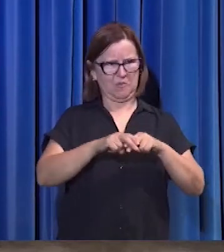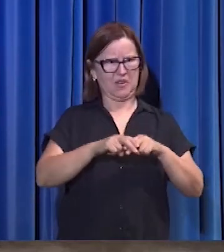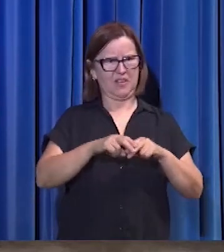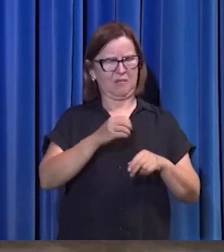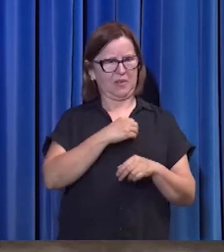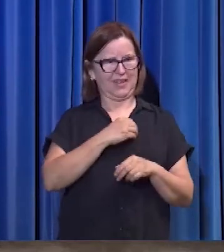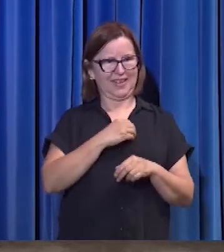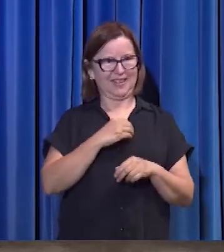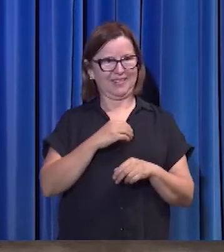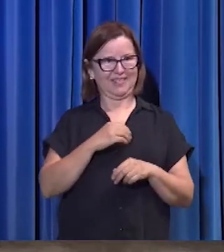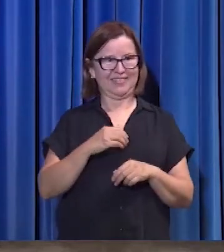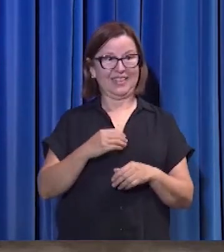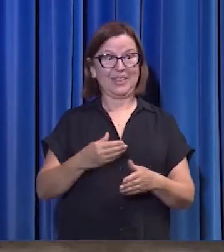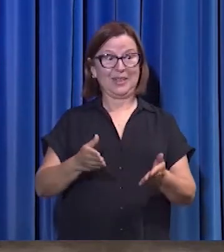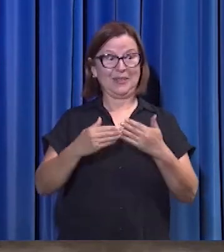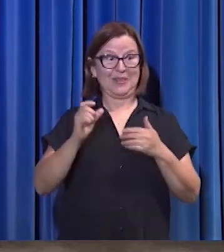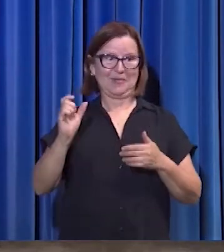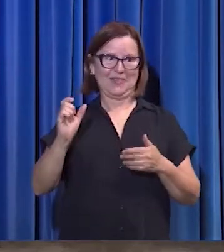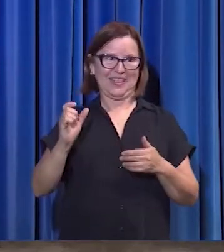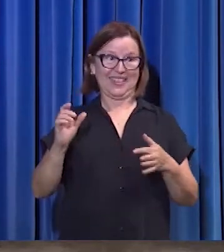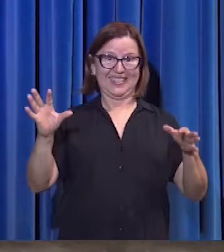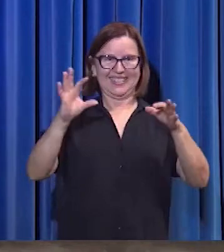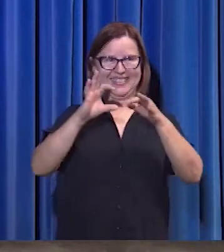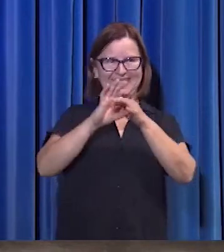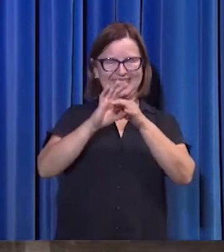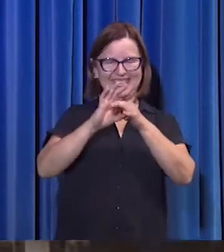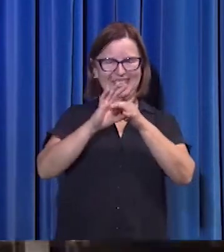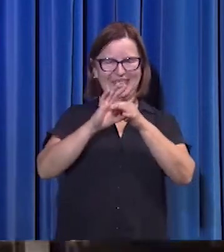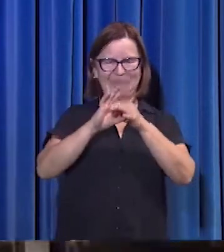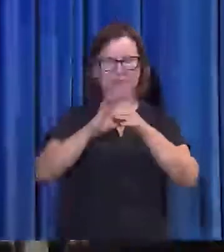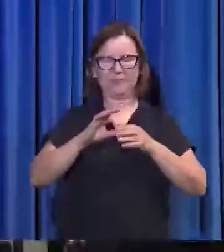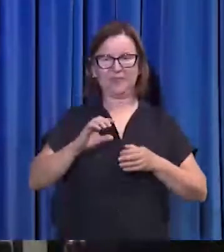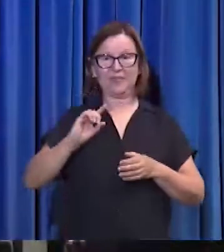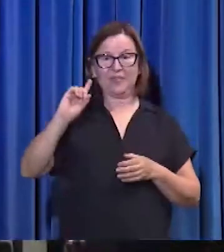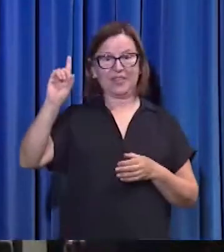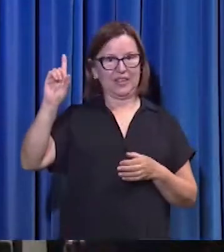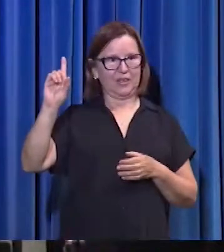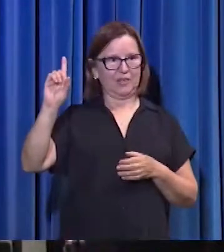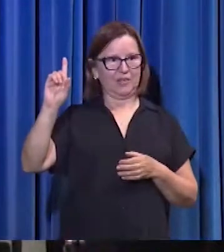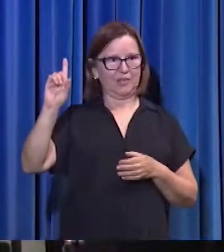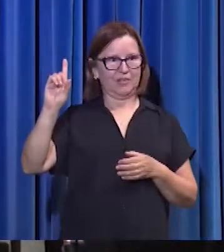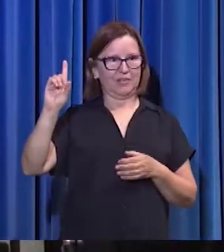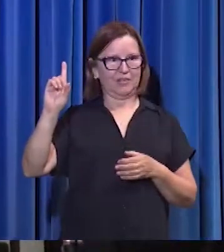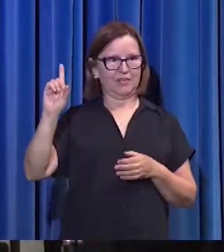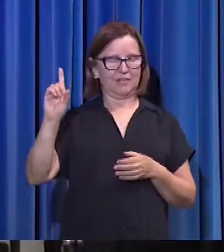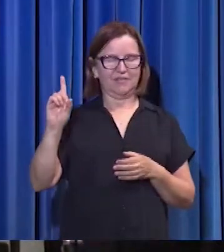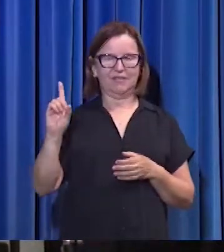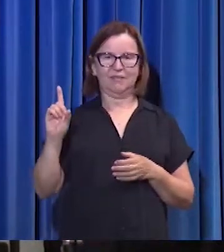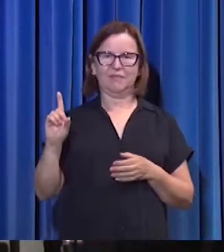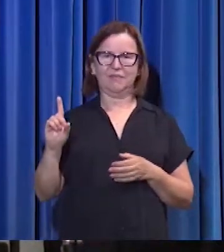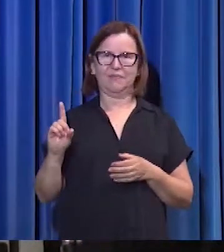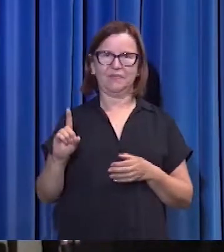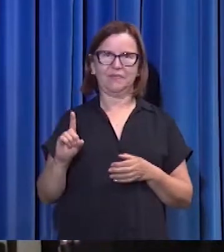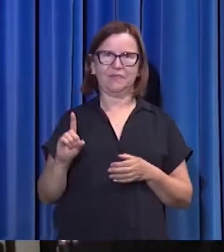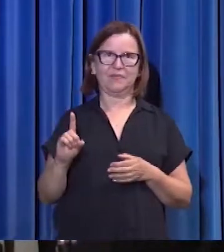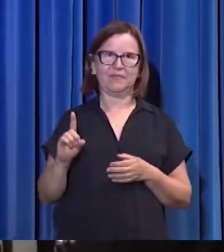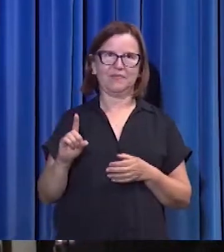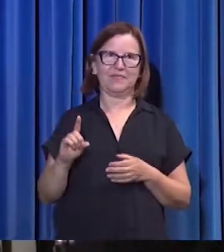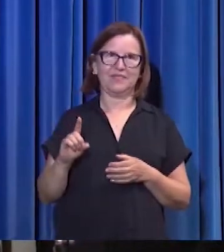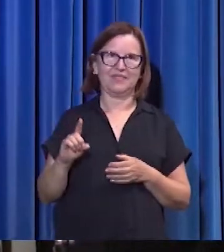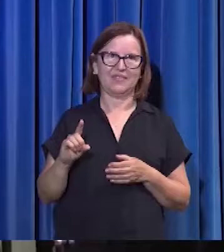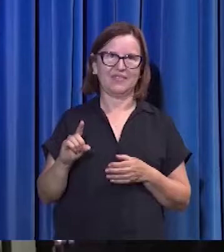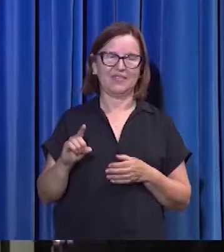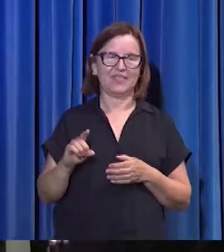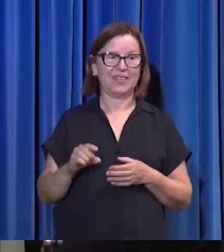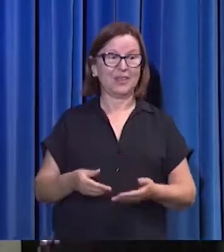da reconciliação. Ele não imputou as nossas transgressões, mas